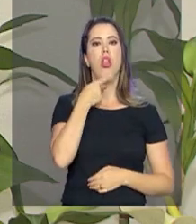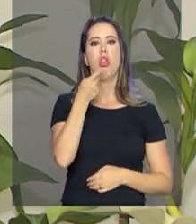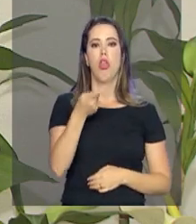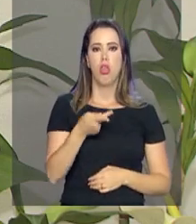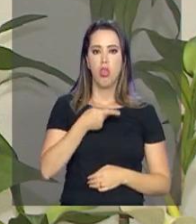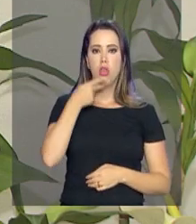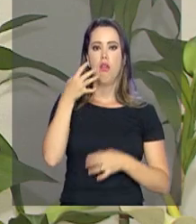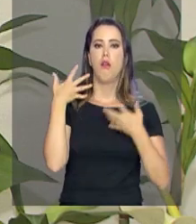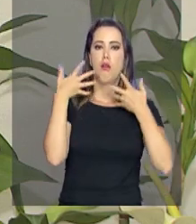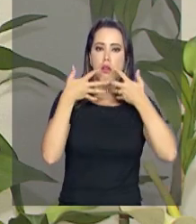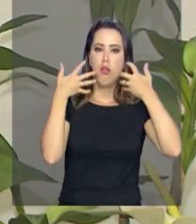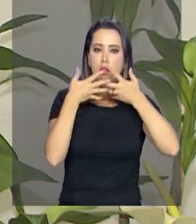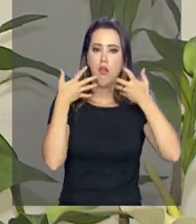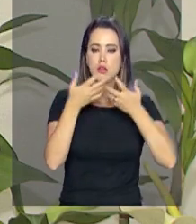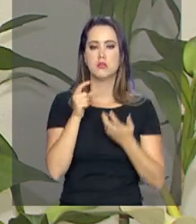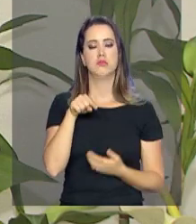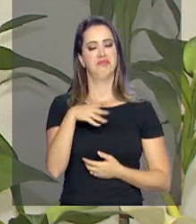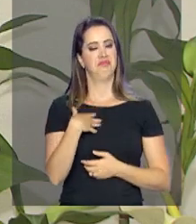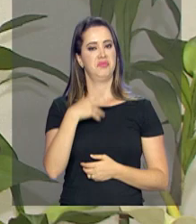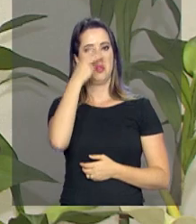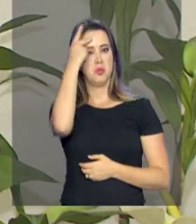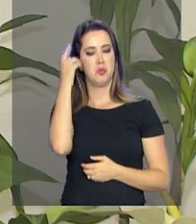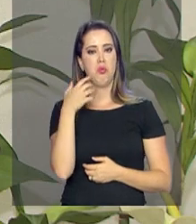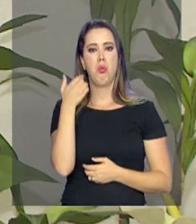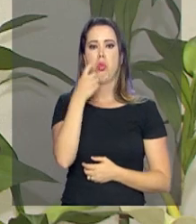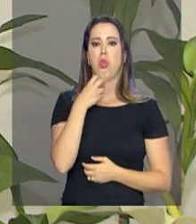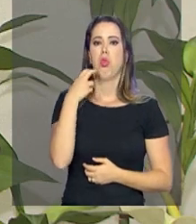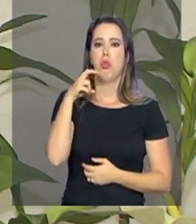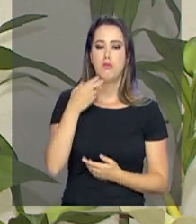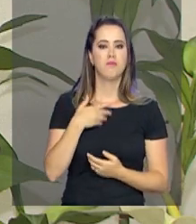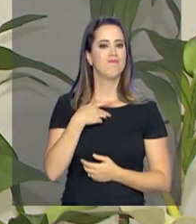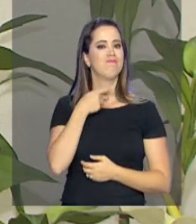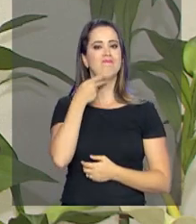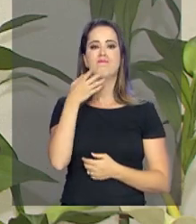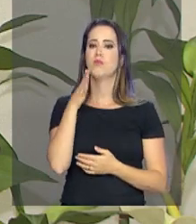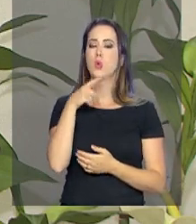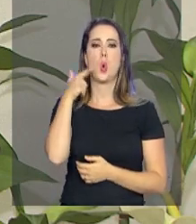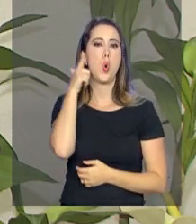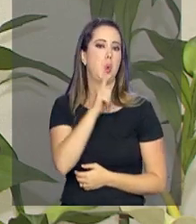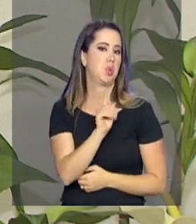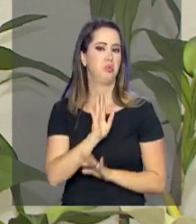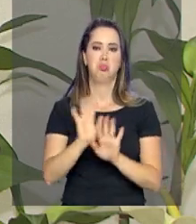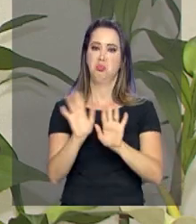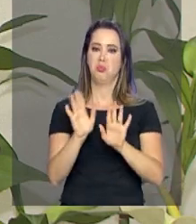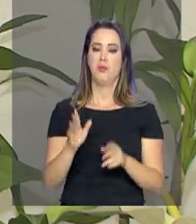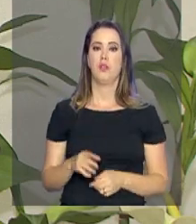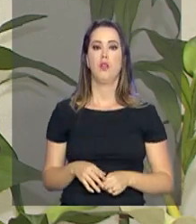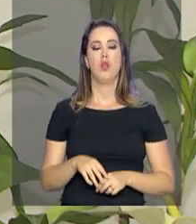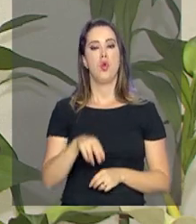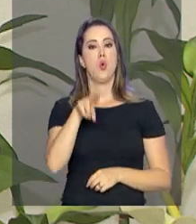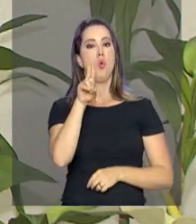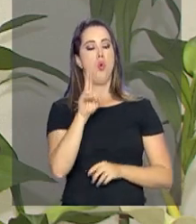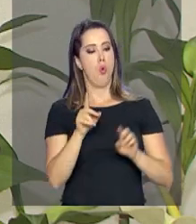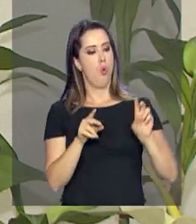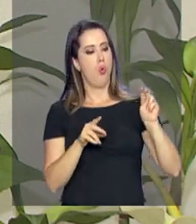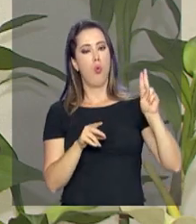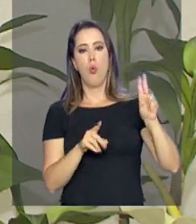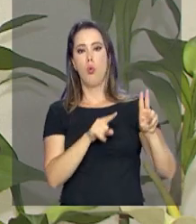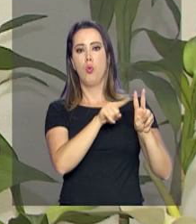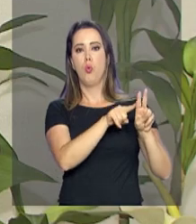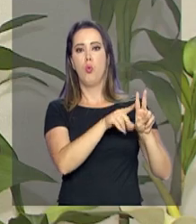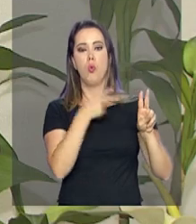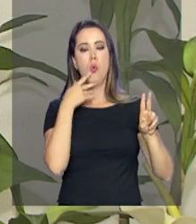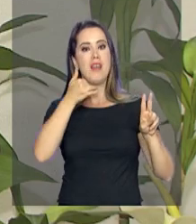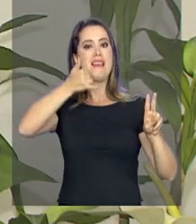estar um bolada como as pessoas dizem ou mesmo ela não conseguir falar e um é de urgente league